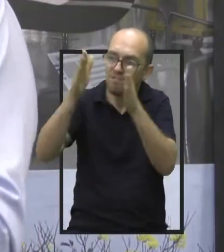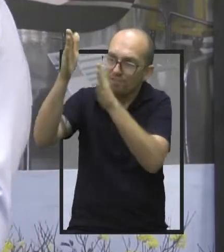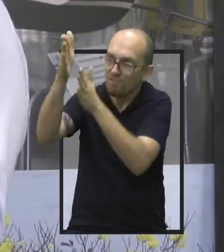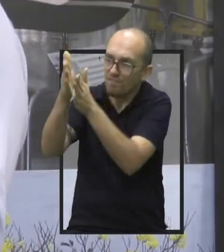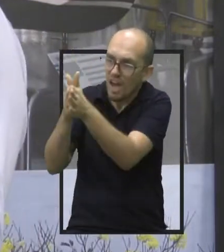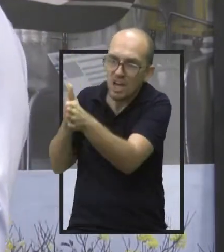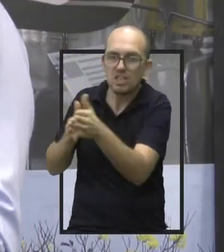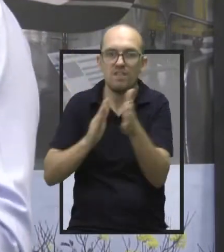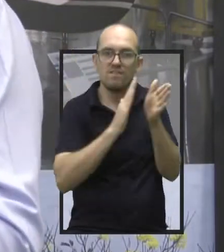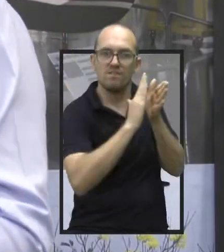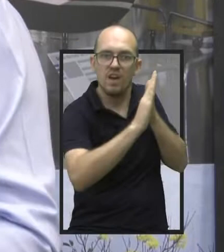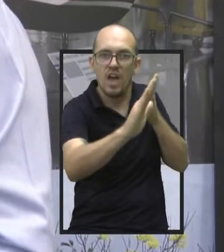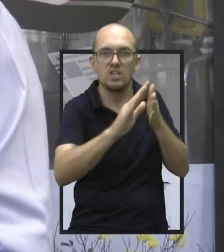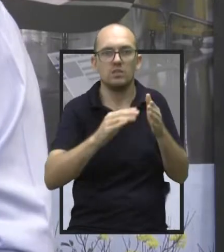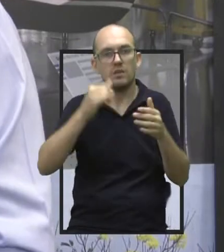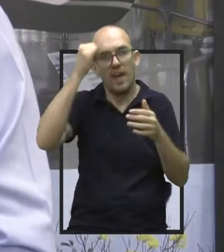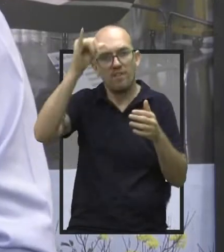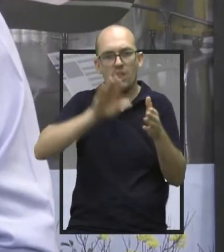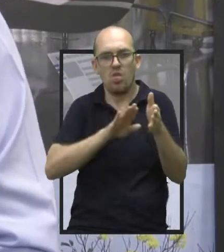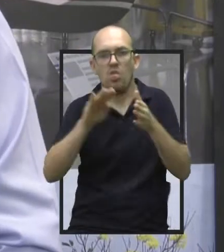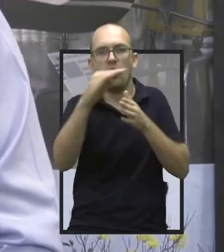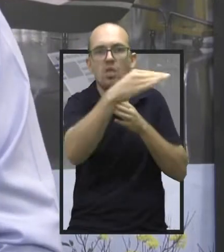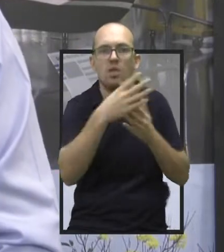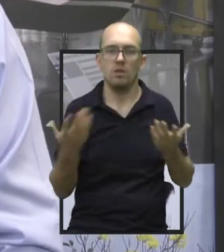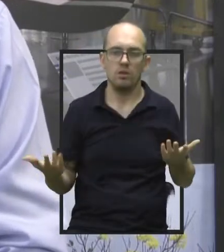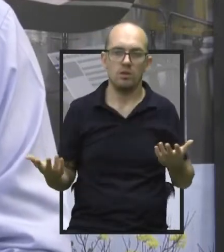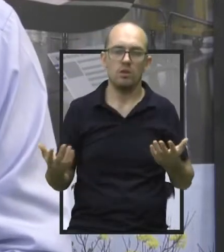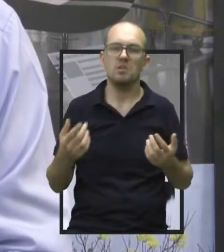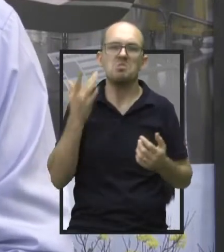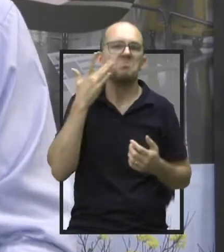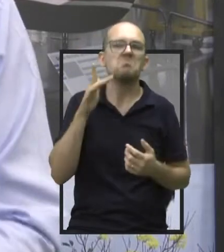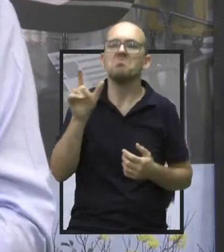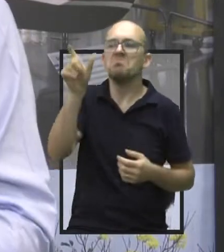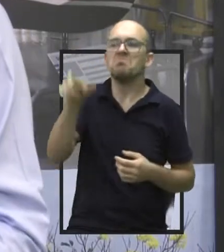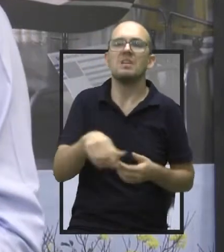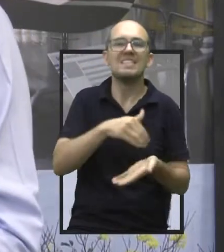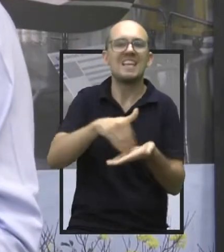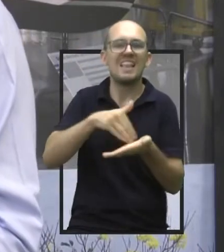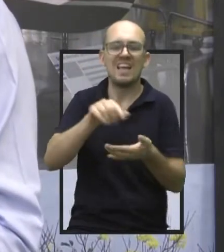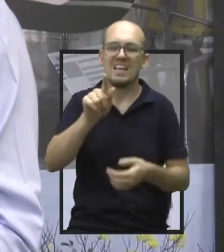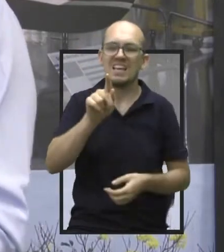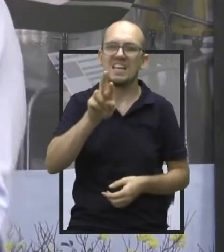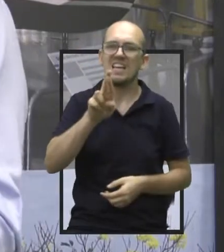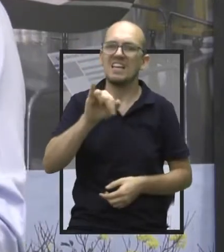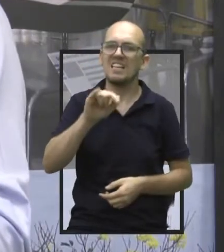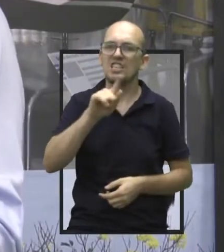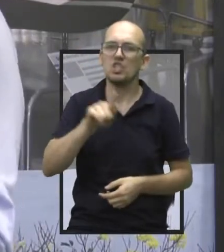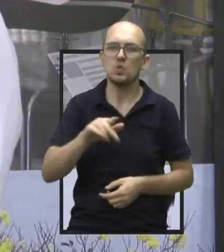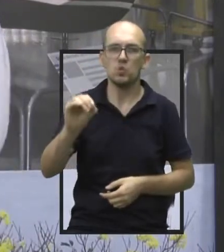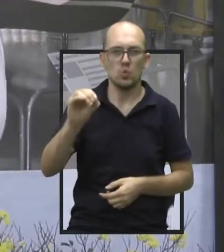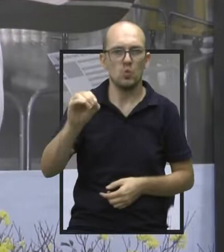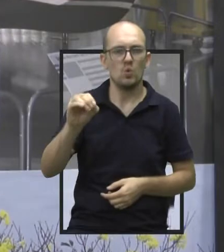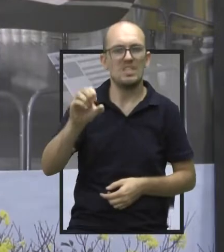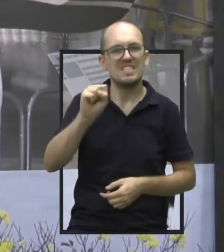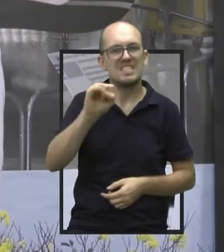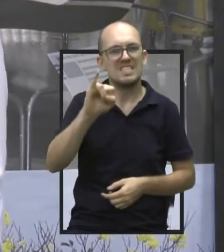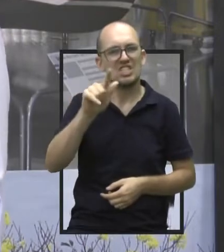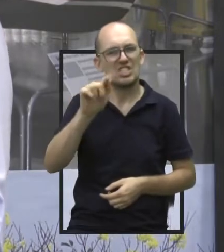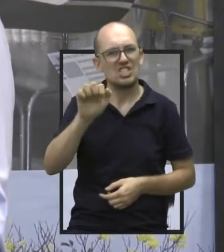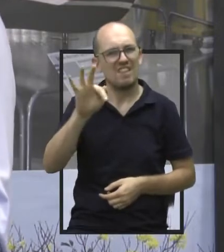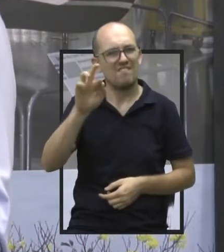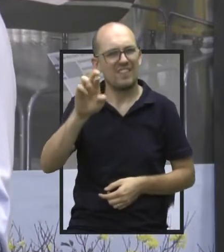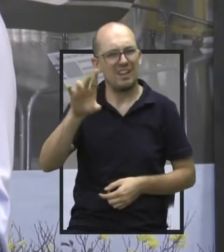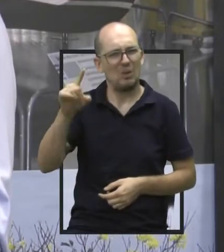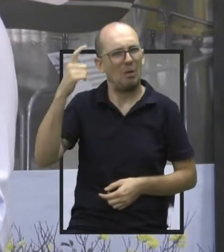onde que o secretário, que é o Sigfredo Griso, que responde por isso, está com a cabeça. e pensa ainda em ser pré-candidato a